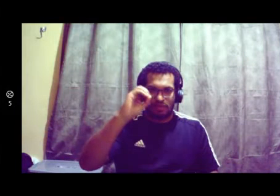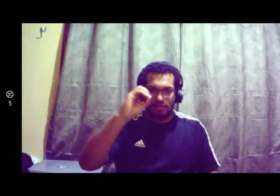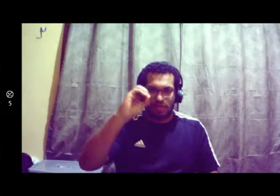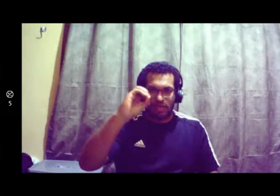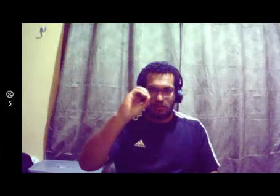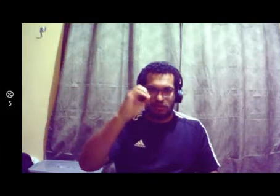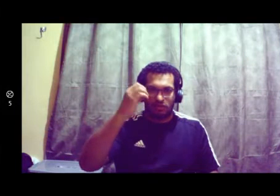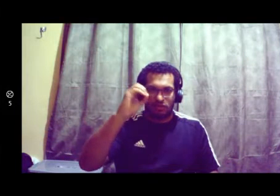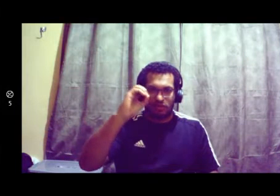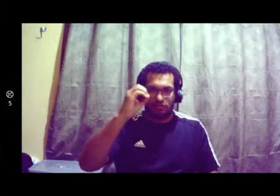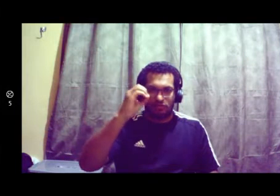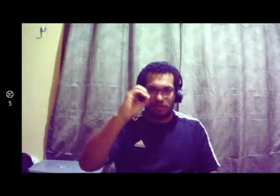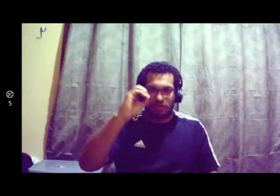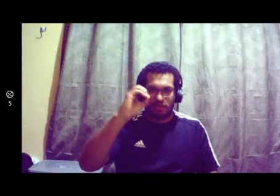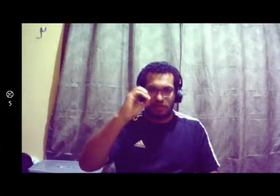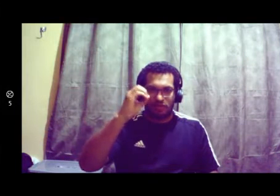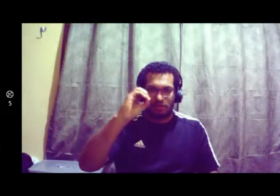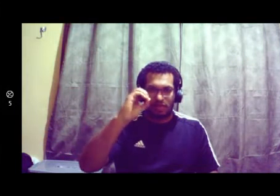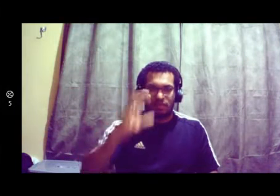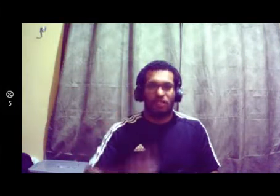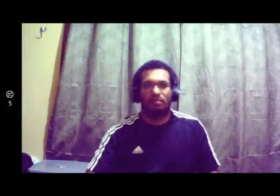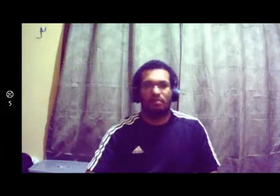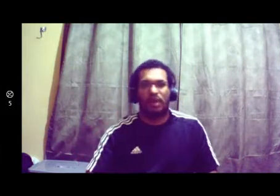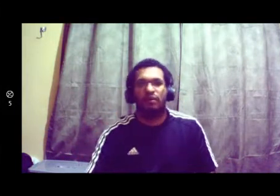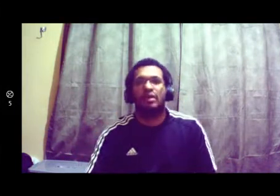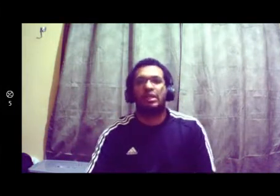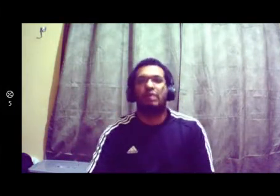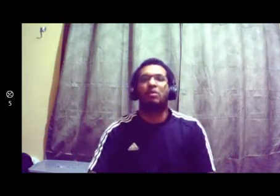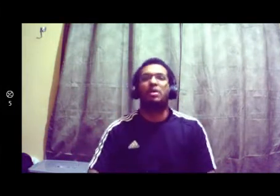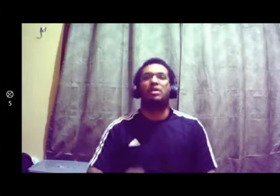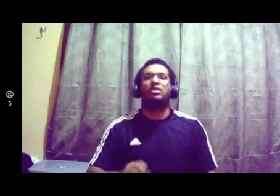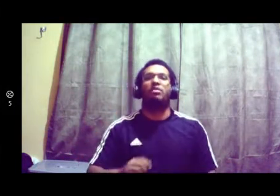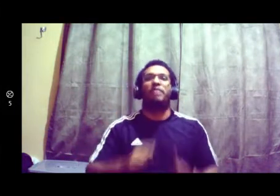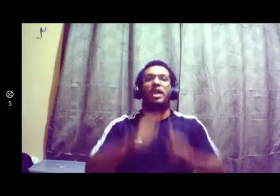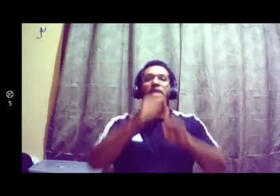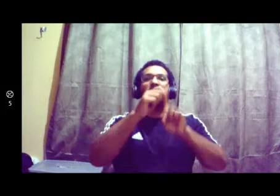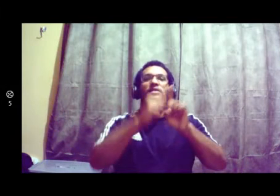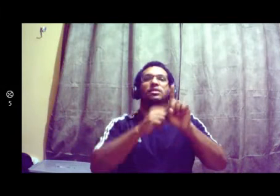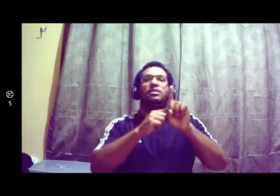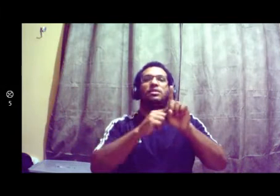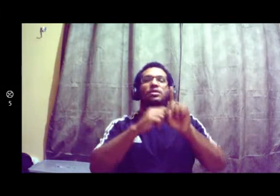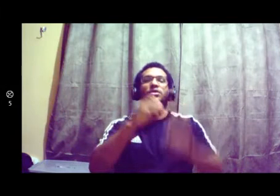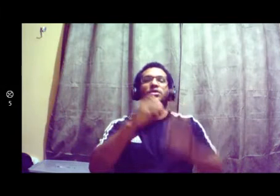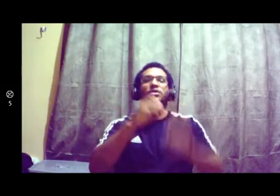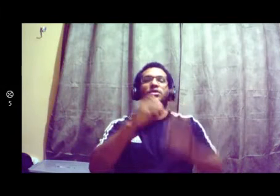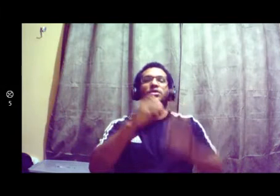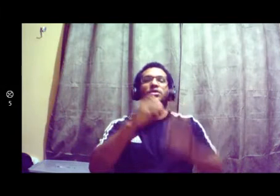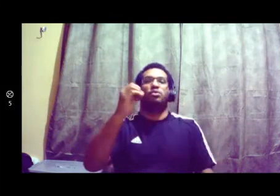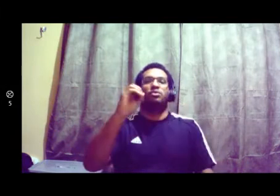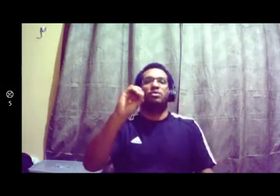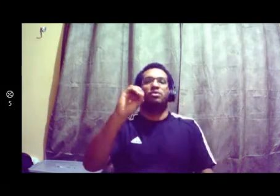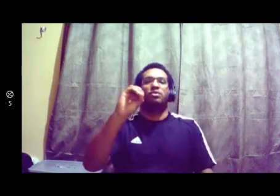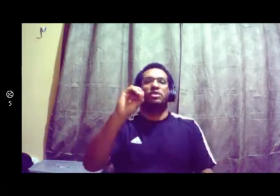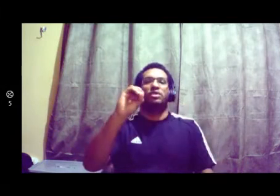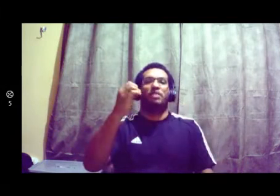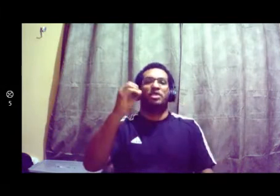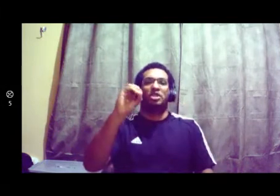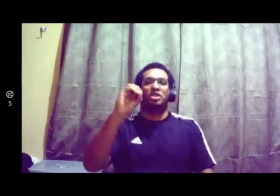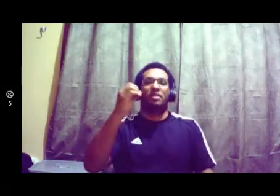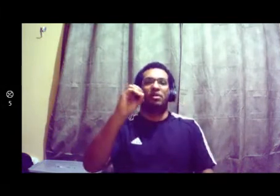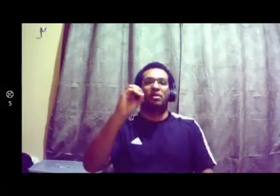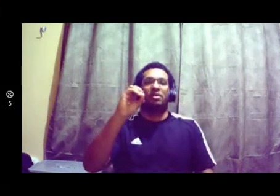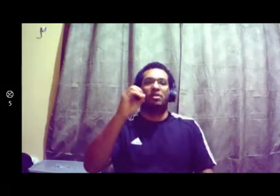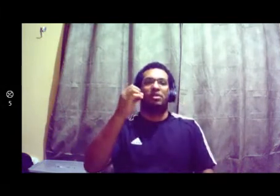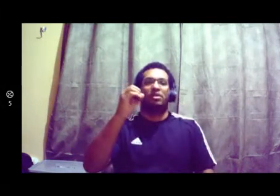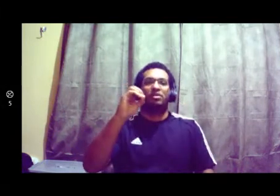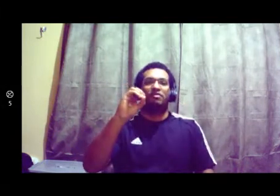mais demorado e outros só fazem uma balançadinha e param. Tá bom? Então, mês de outubro. E dá uma mexidinha